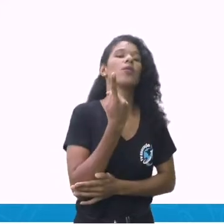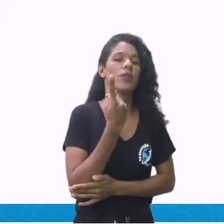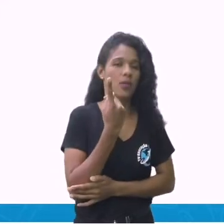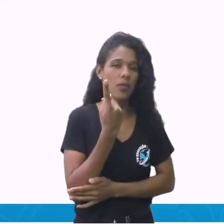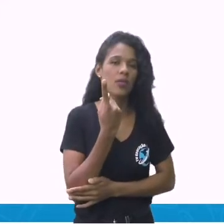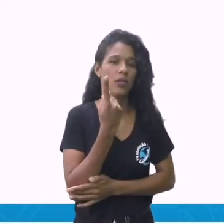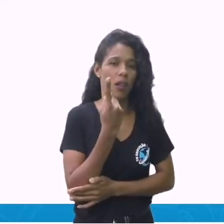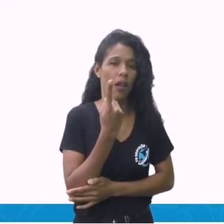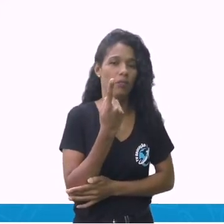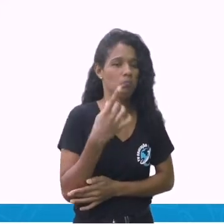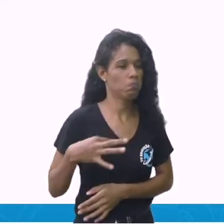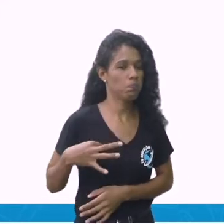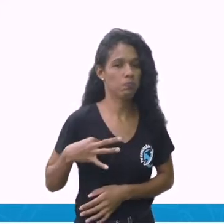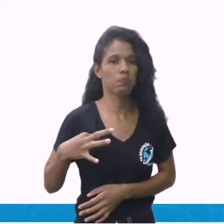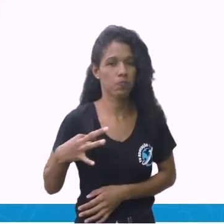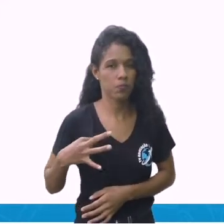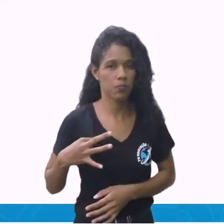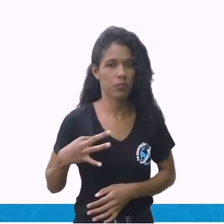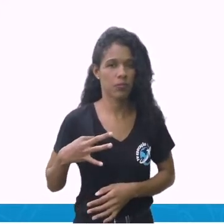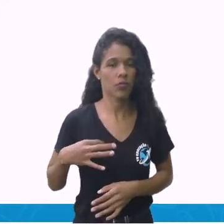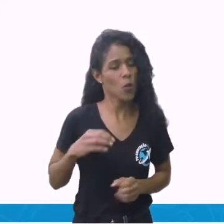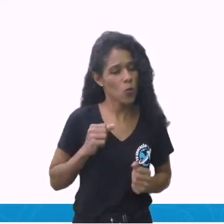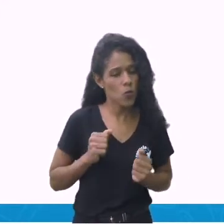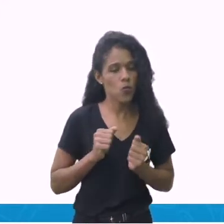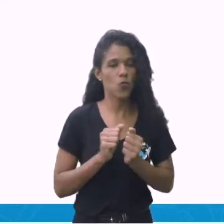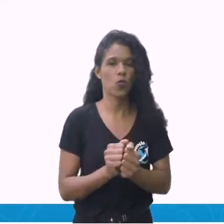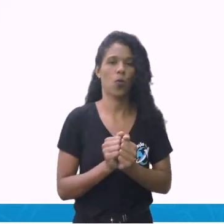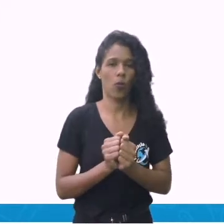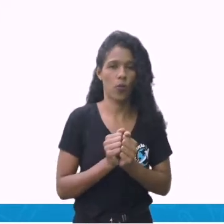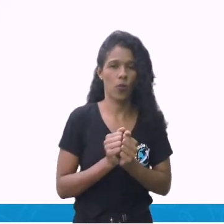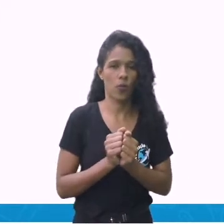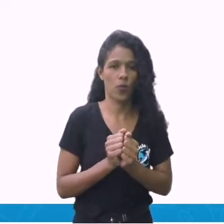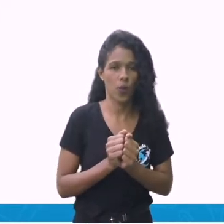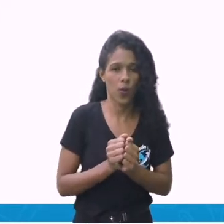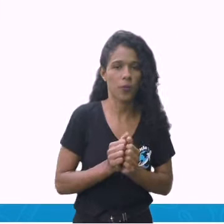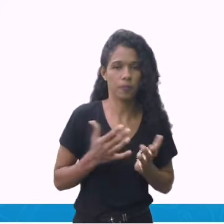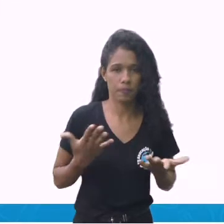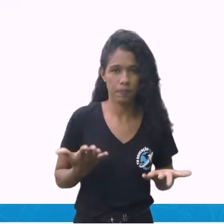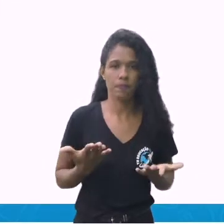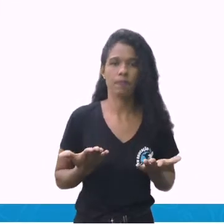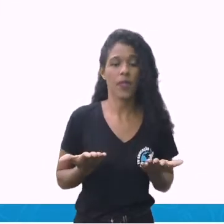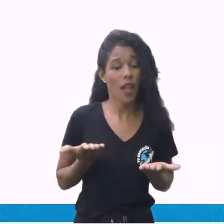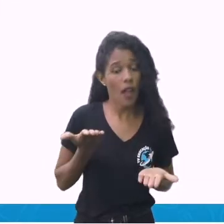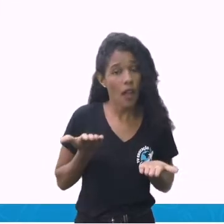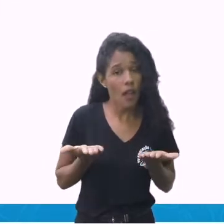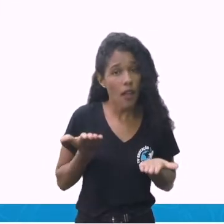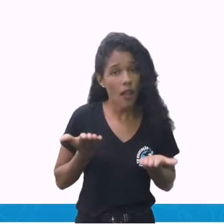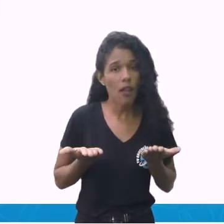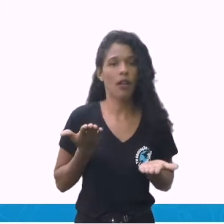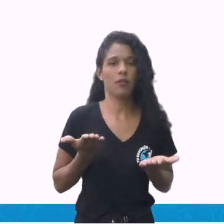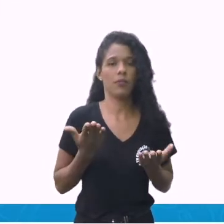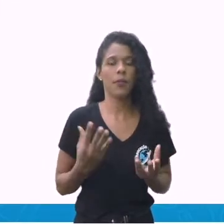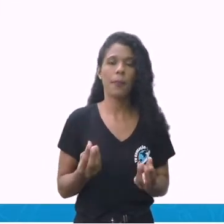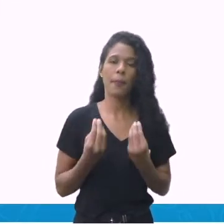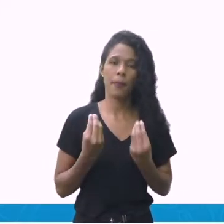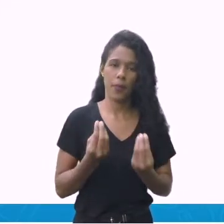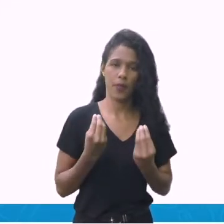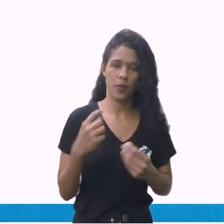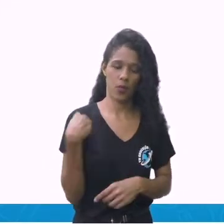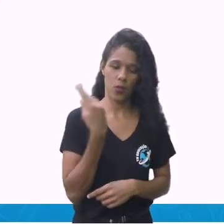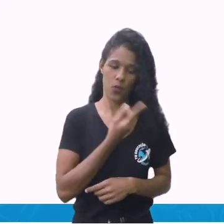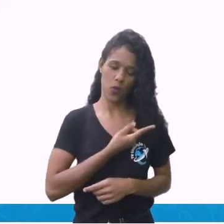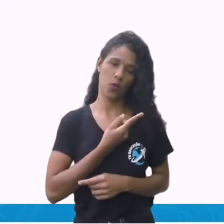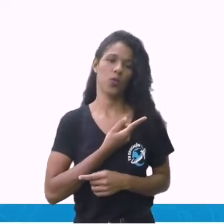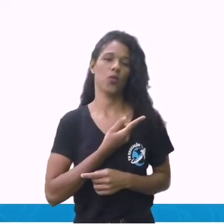instantaneamente, junto, tá? Para que assim o nosso corpo todo seja nutrido.